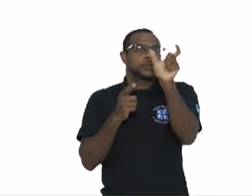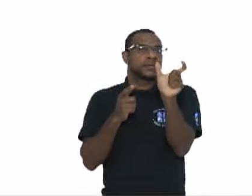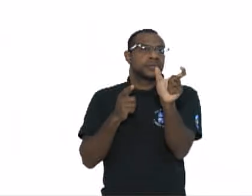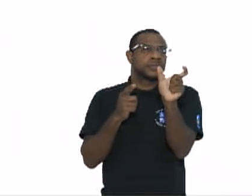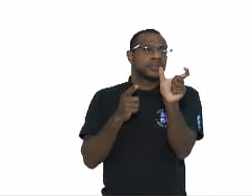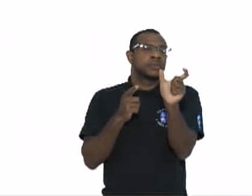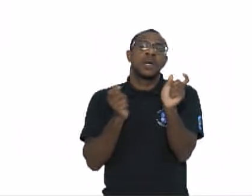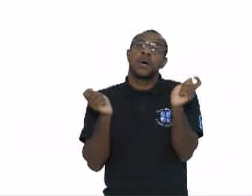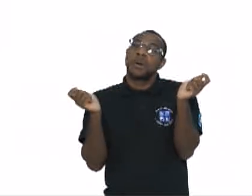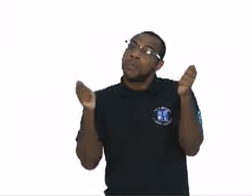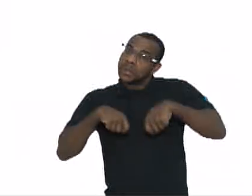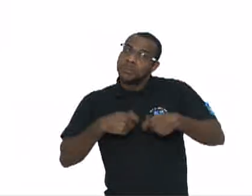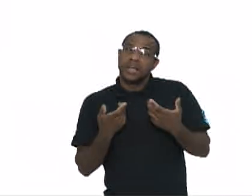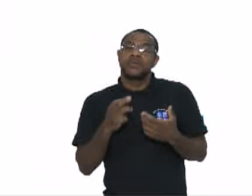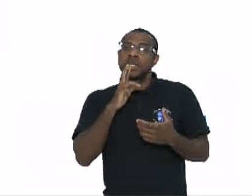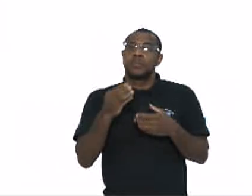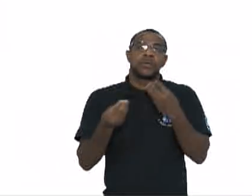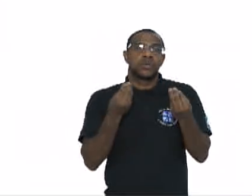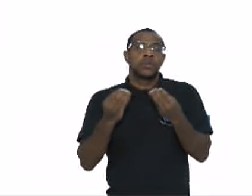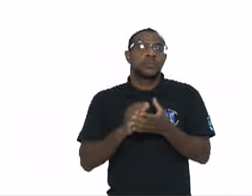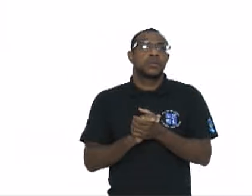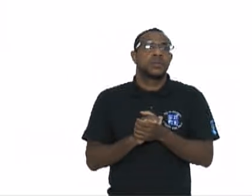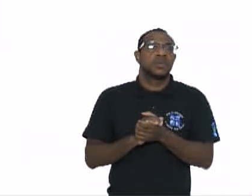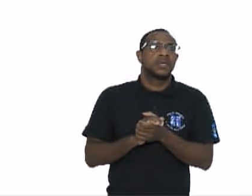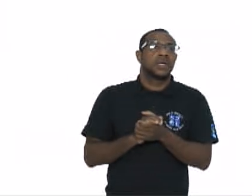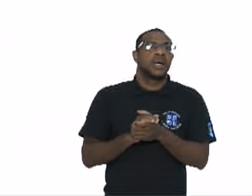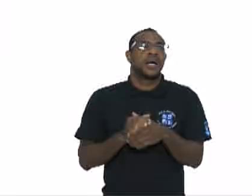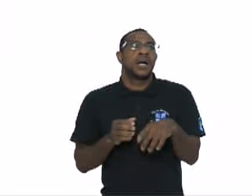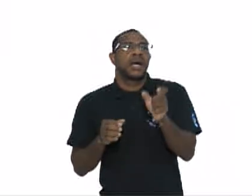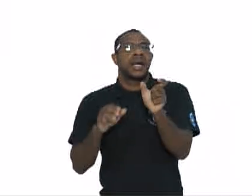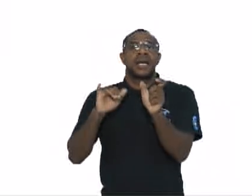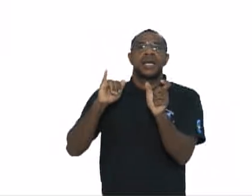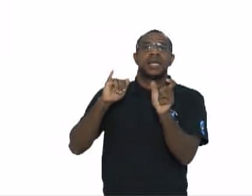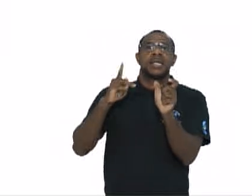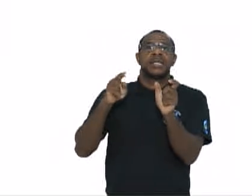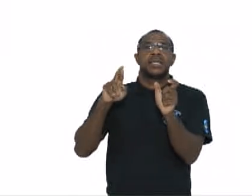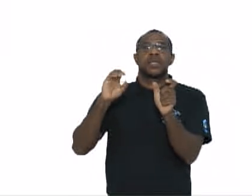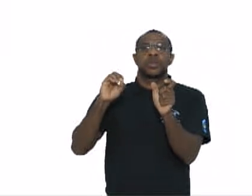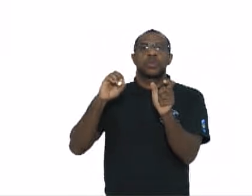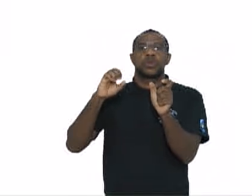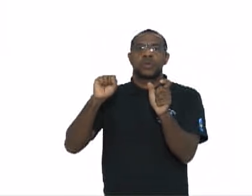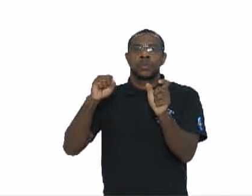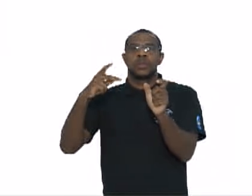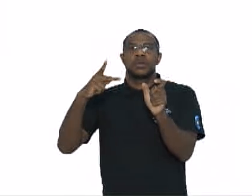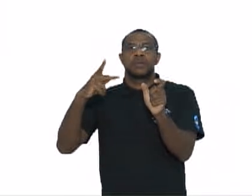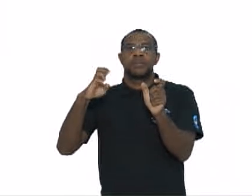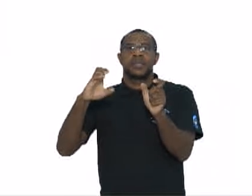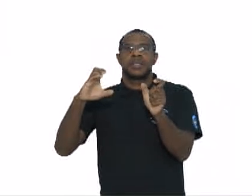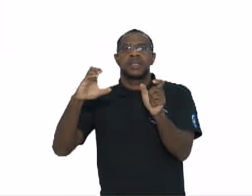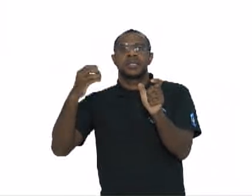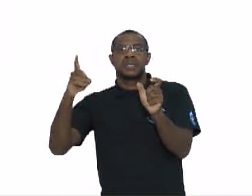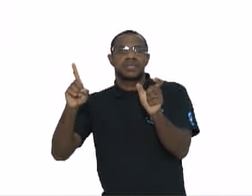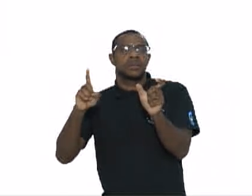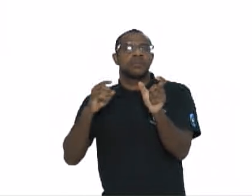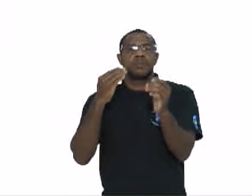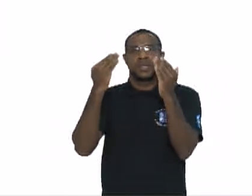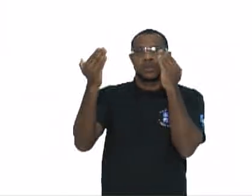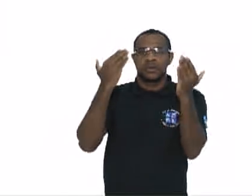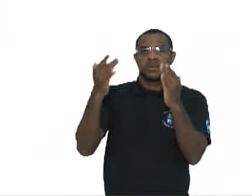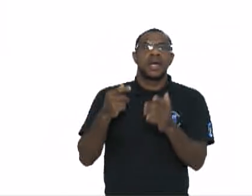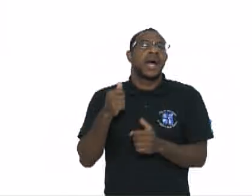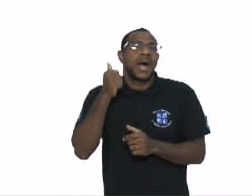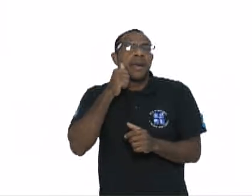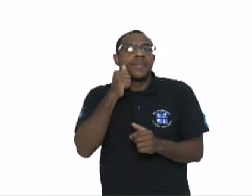uma possibilidade de resposta. Então, a introspecção psicológica ocorre pelo fato do leitor saber que a menina estava com